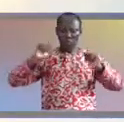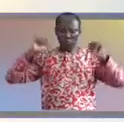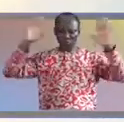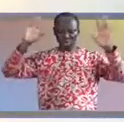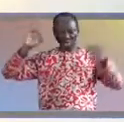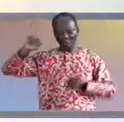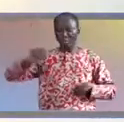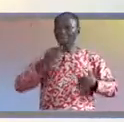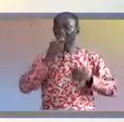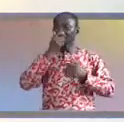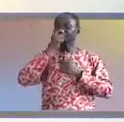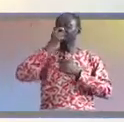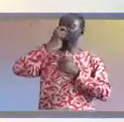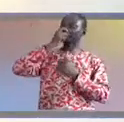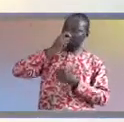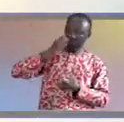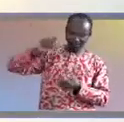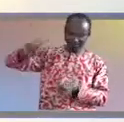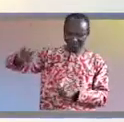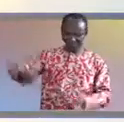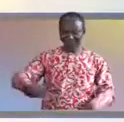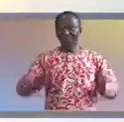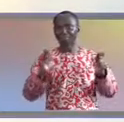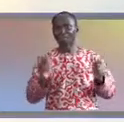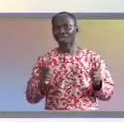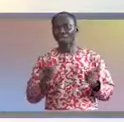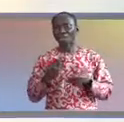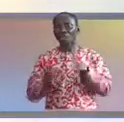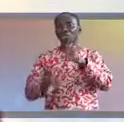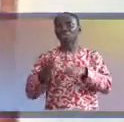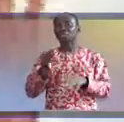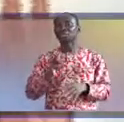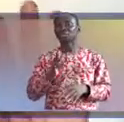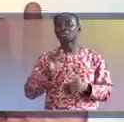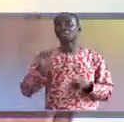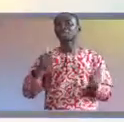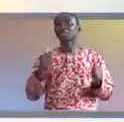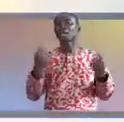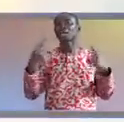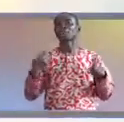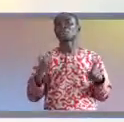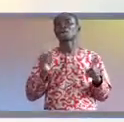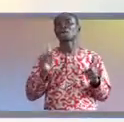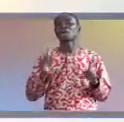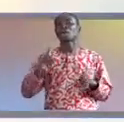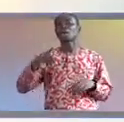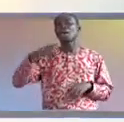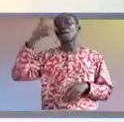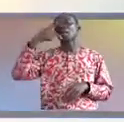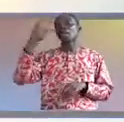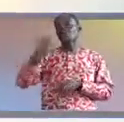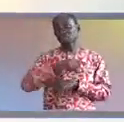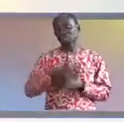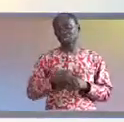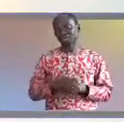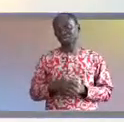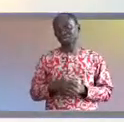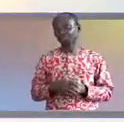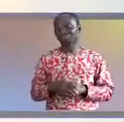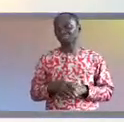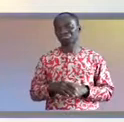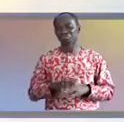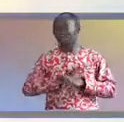nsuo na hom kronkron asu bo no enu nso so esi o Pentecost da ene Cornelius fie no ensi ba